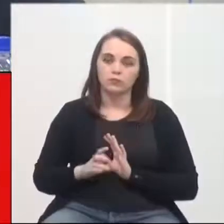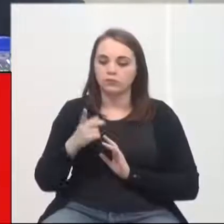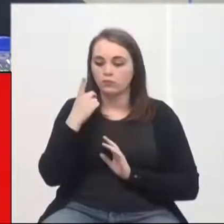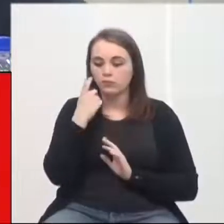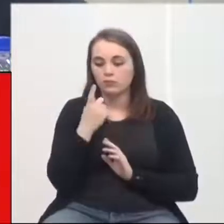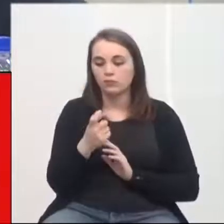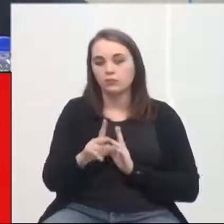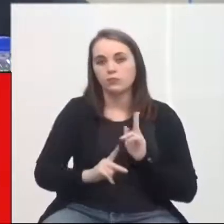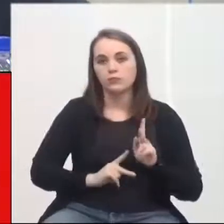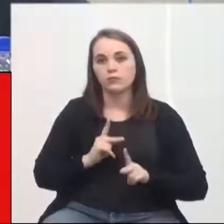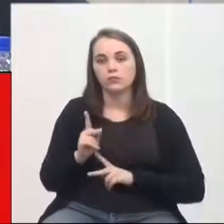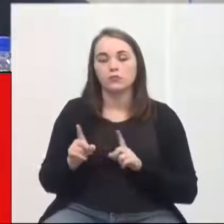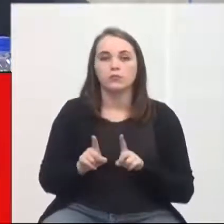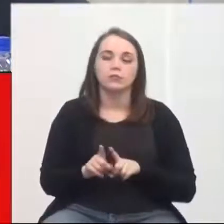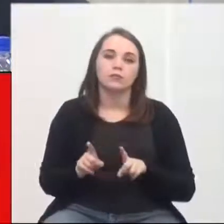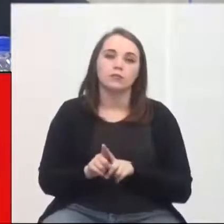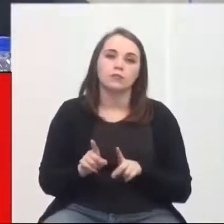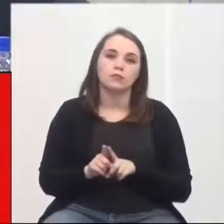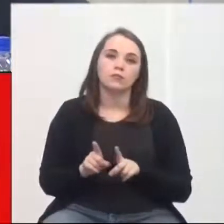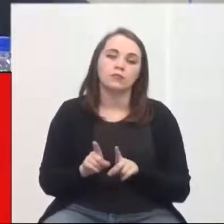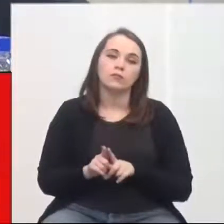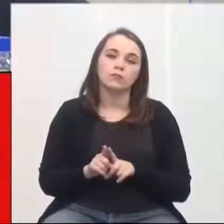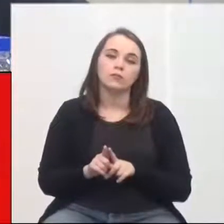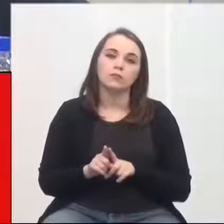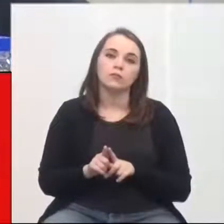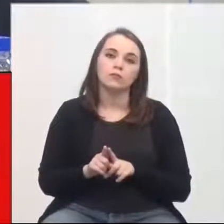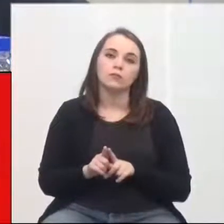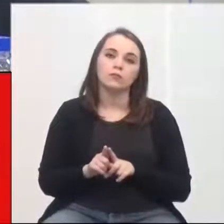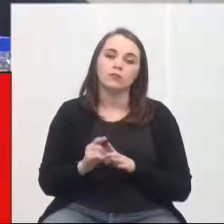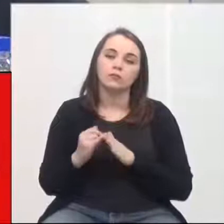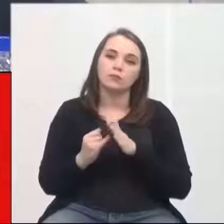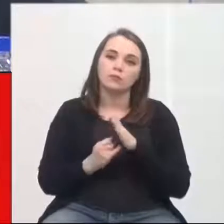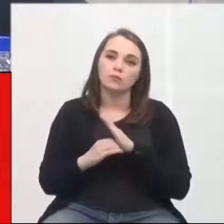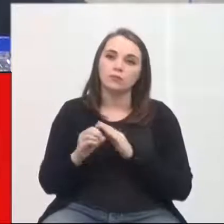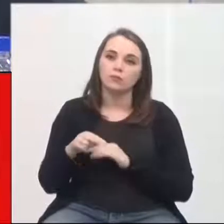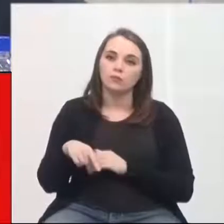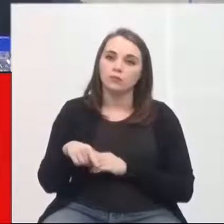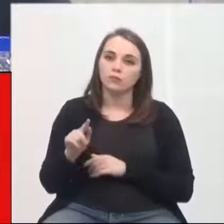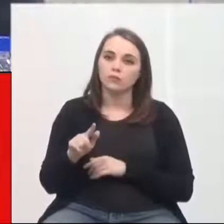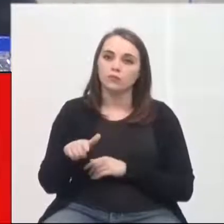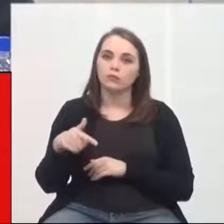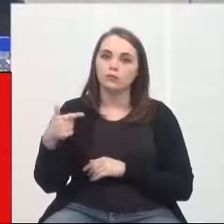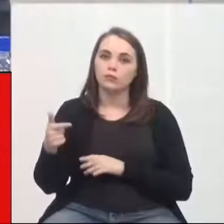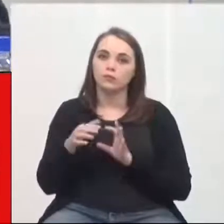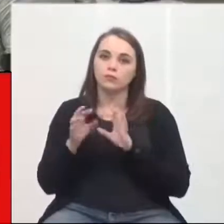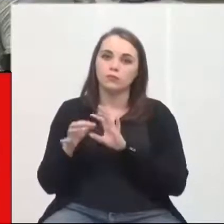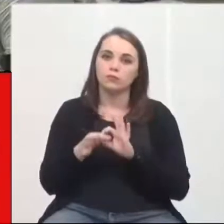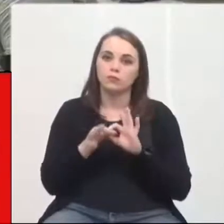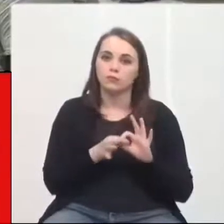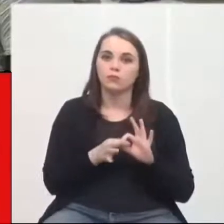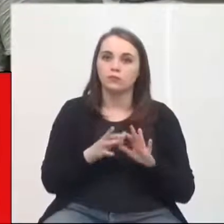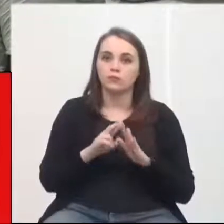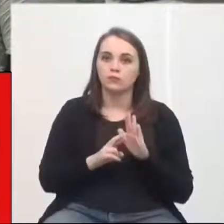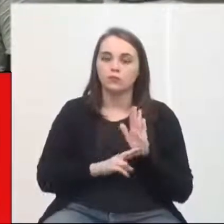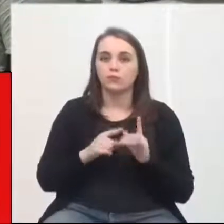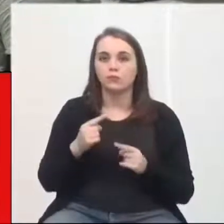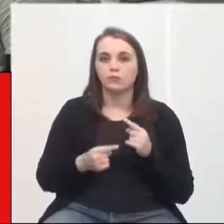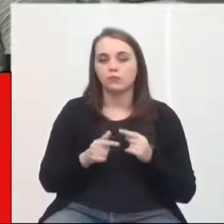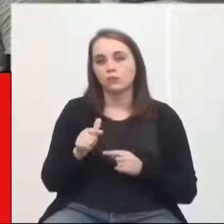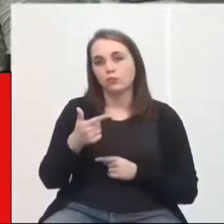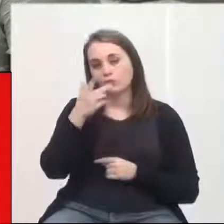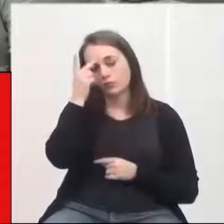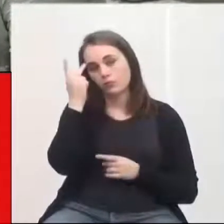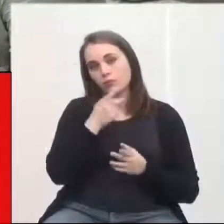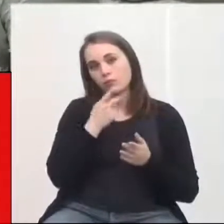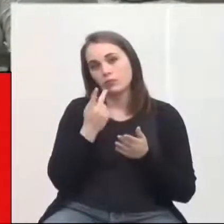Interesse Público e entidades beneficentes, institutos, ONGs e fundações. O requerimento está em discussão. Não